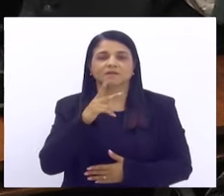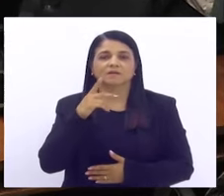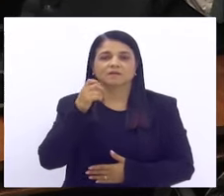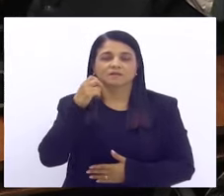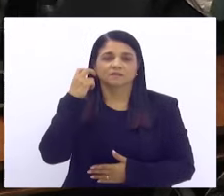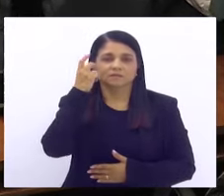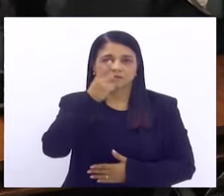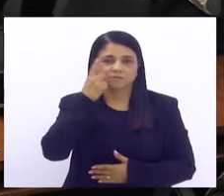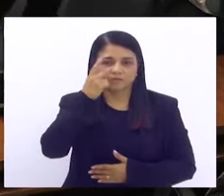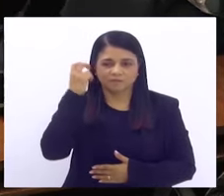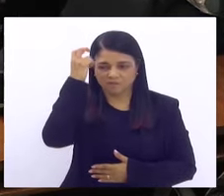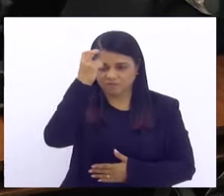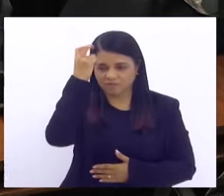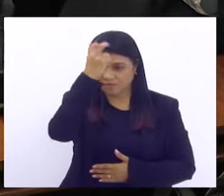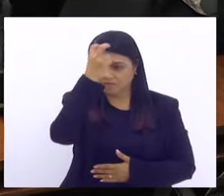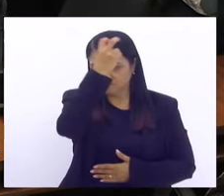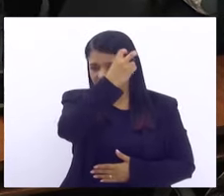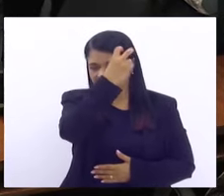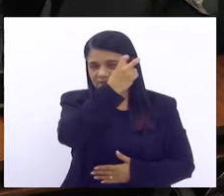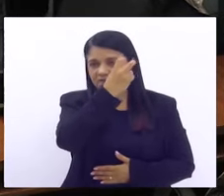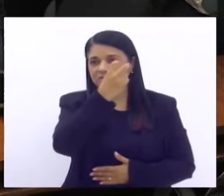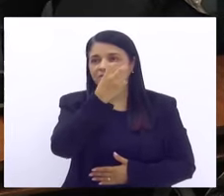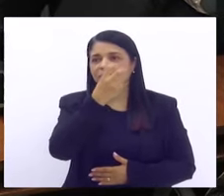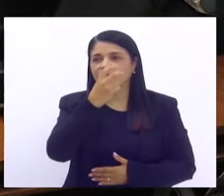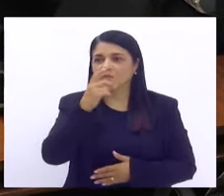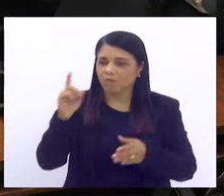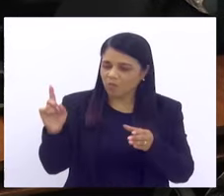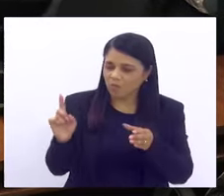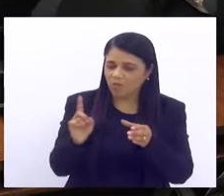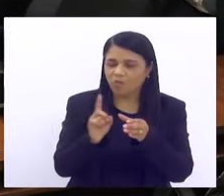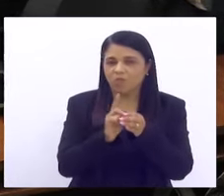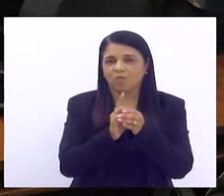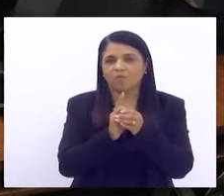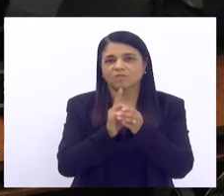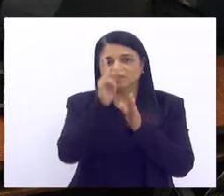Verônica a concessão da coautoria.